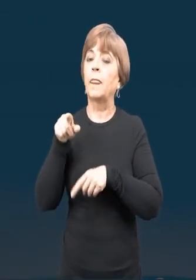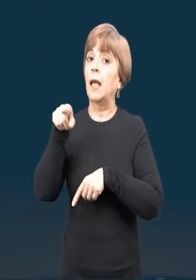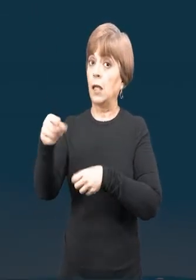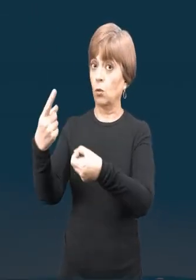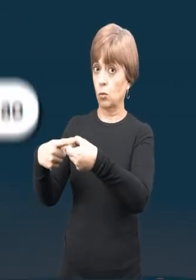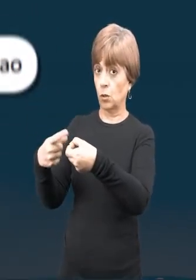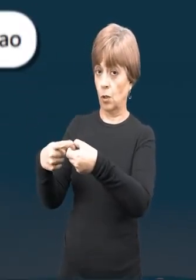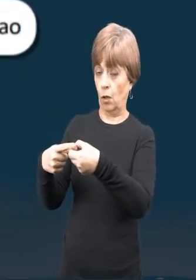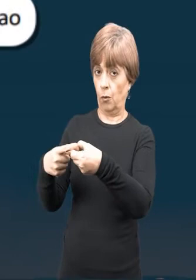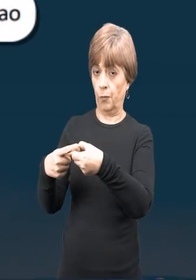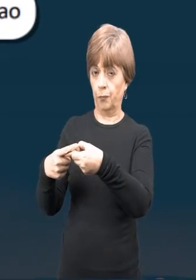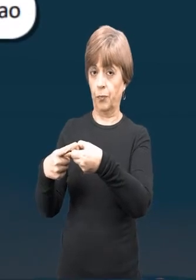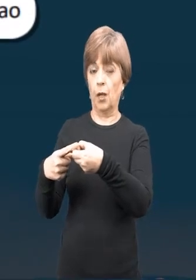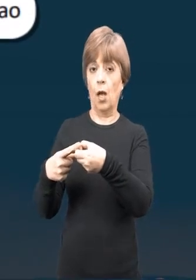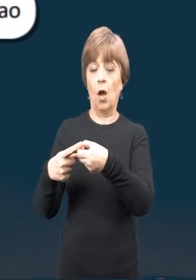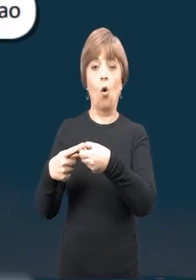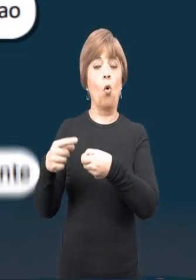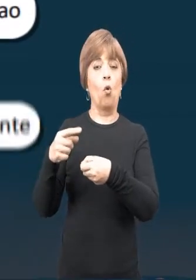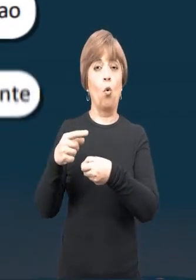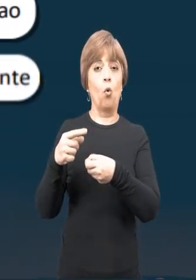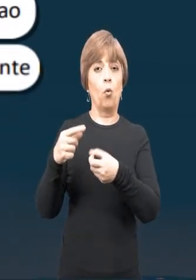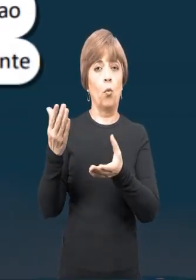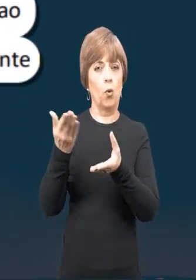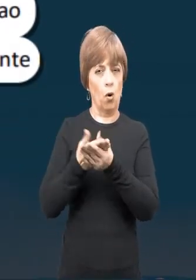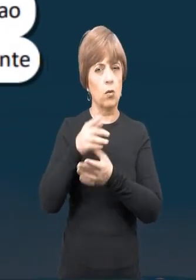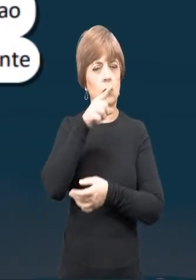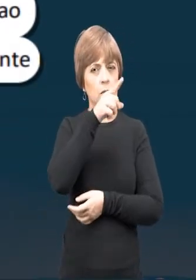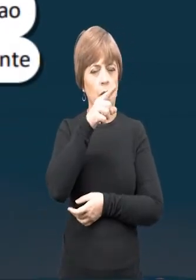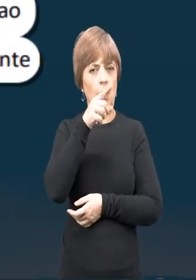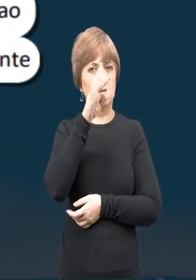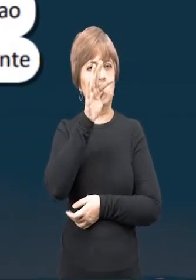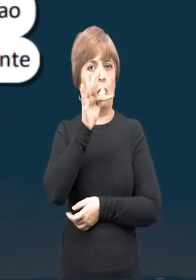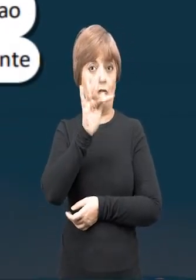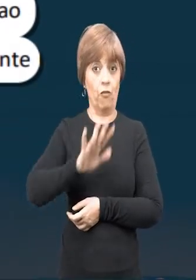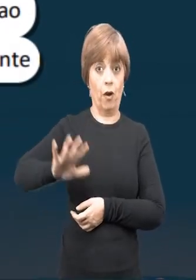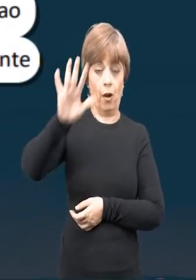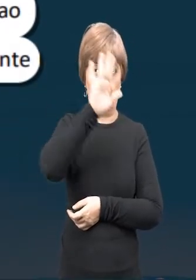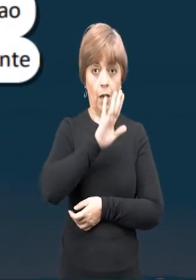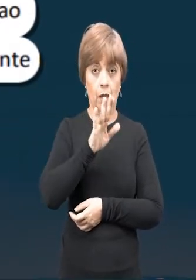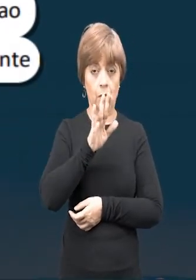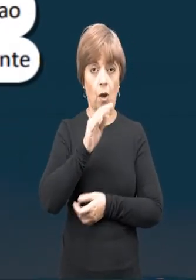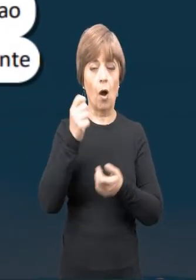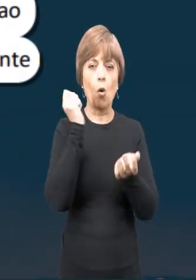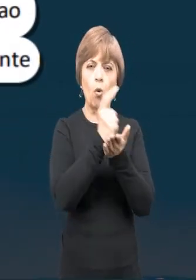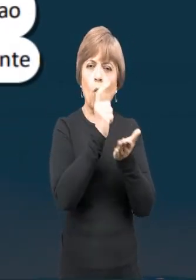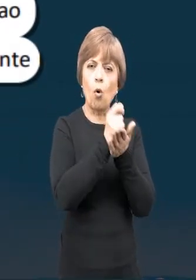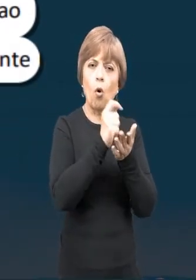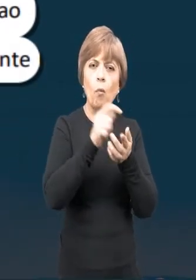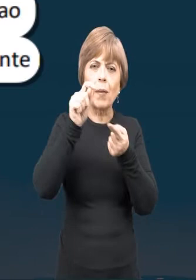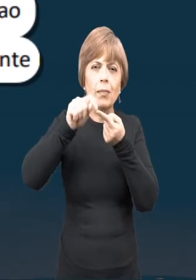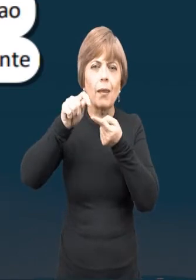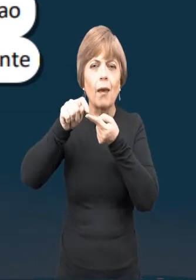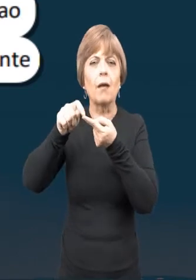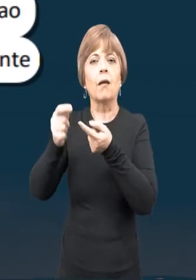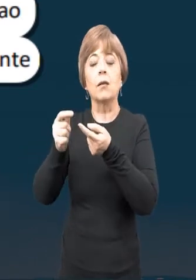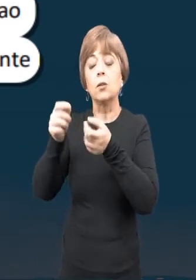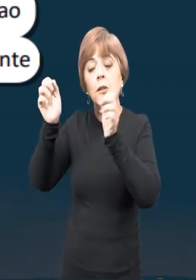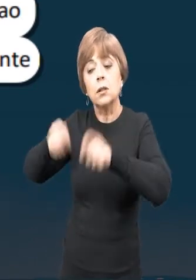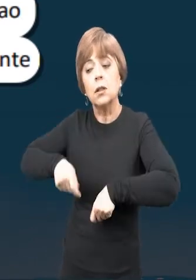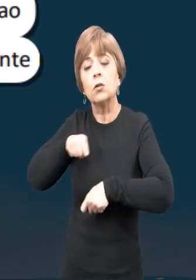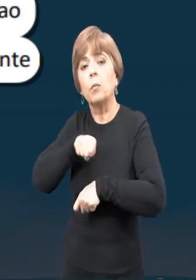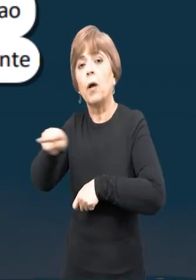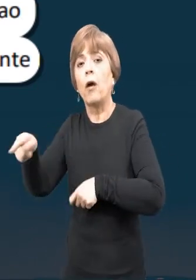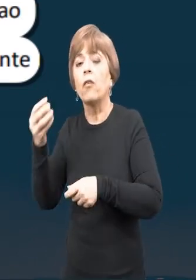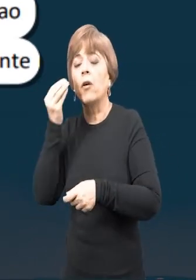que a União, né, para que o governo federal encaminhe testes para o município em quantidade suficiente para permitir